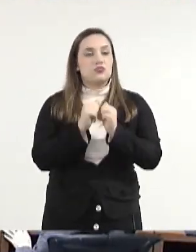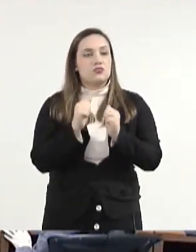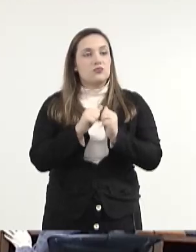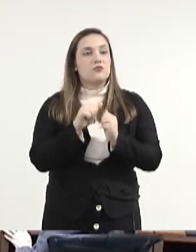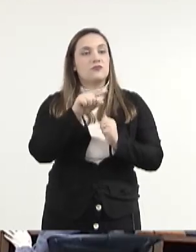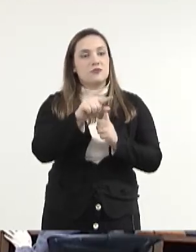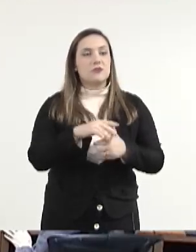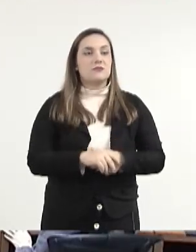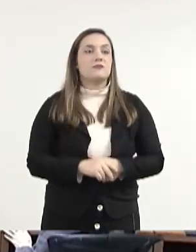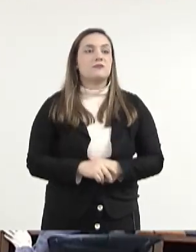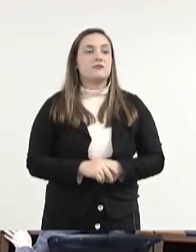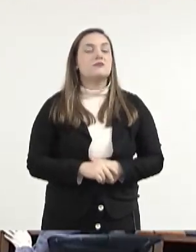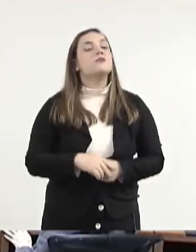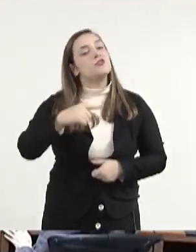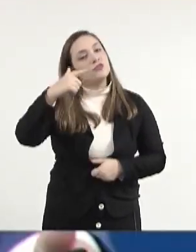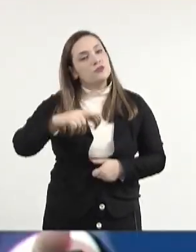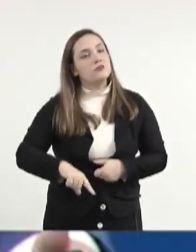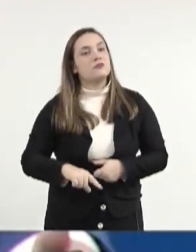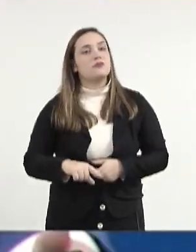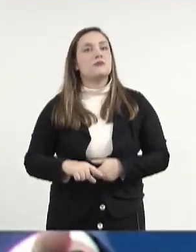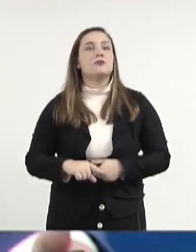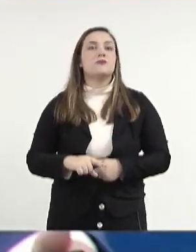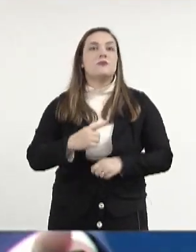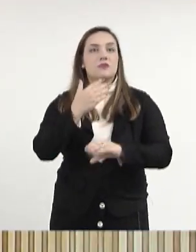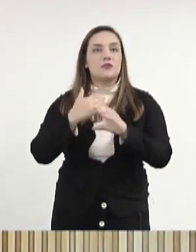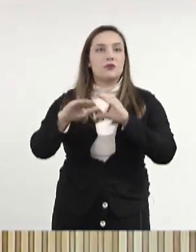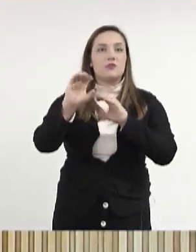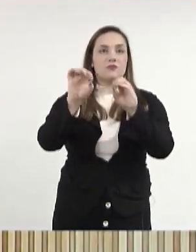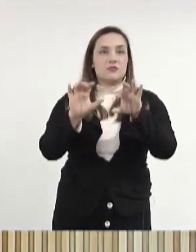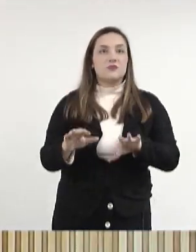vamos inclusive mais uma vez oficiar o TCU.